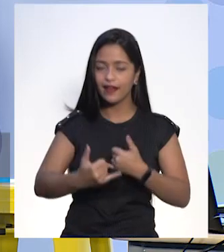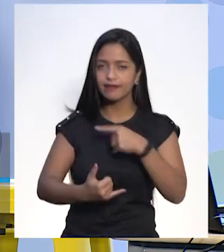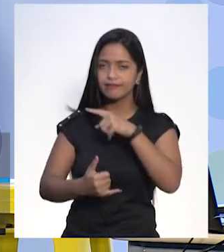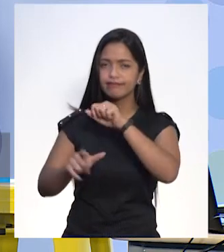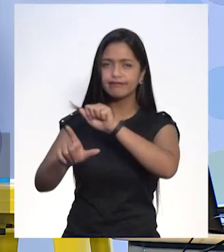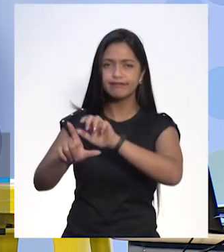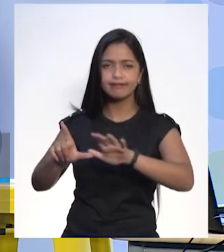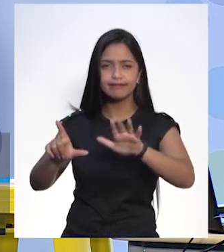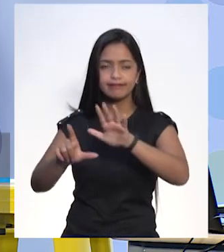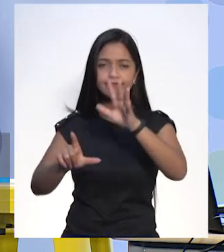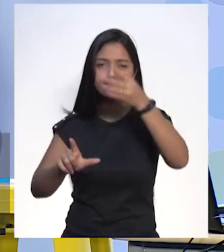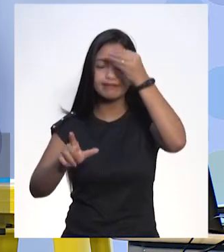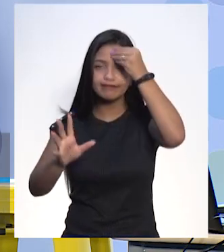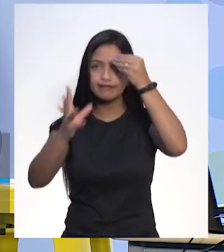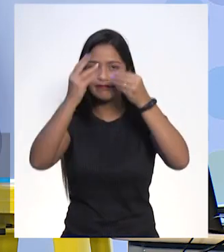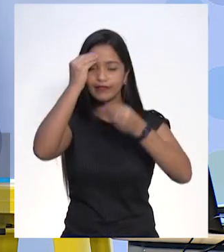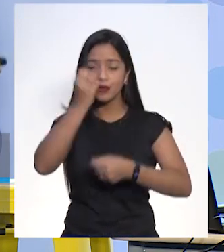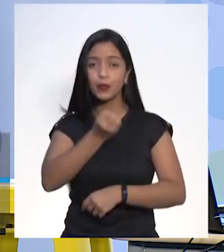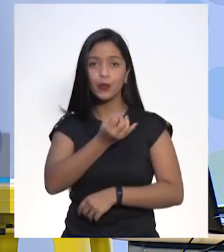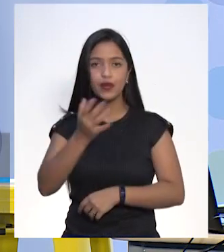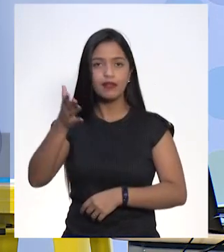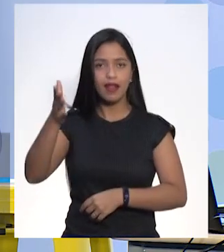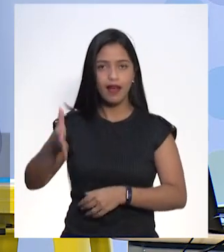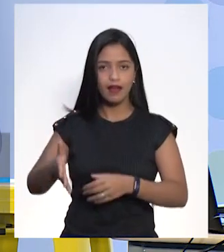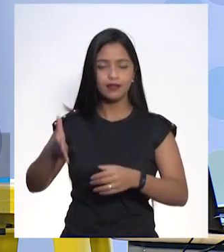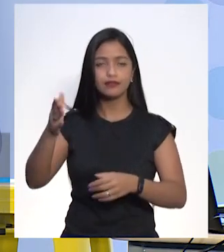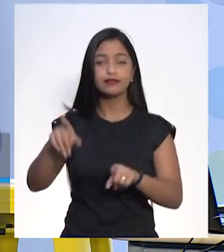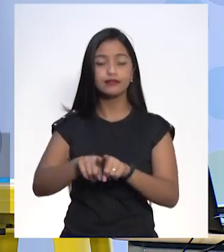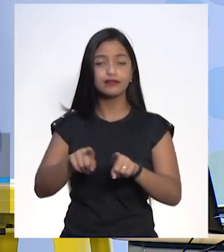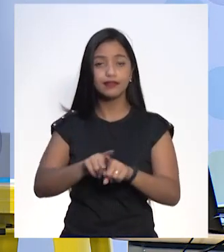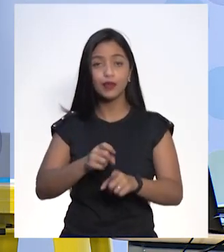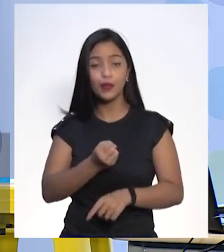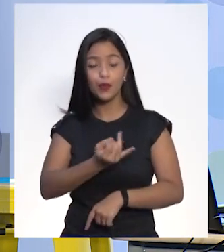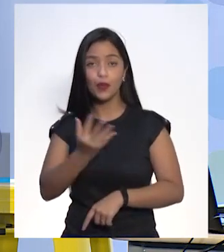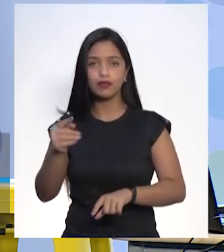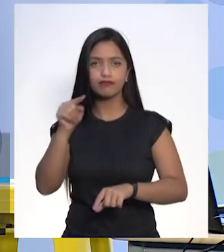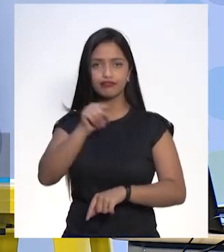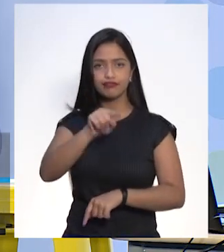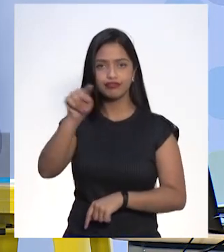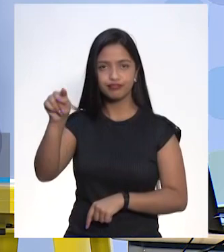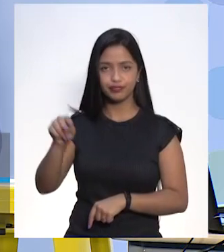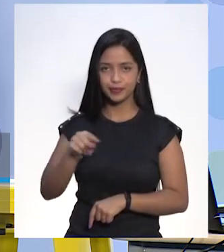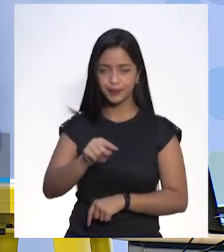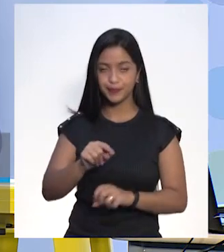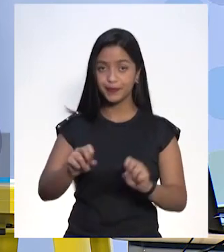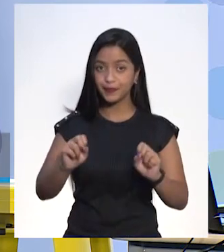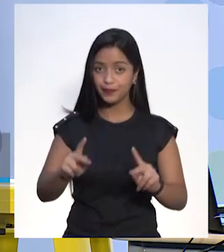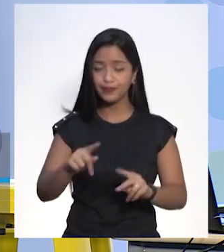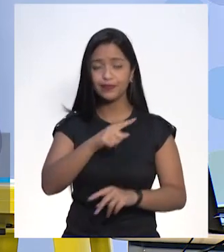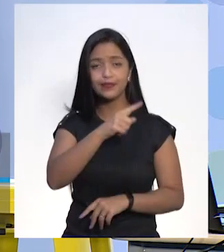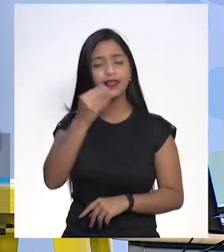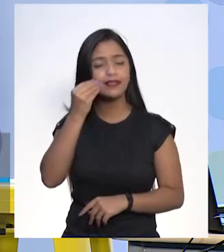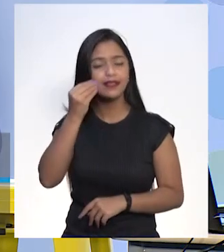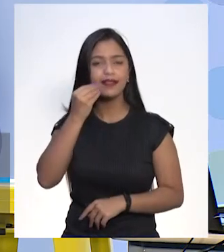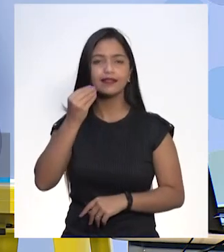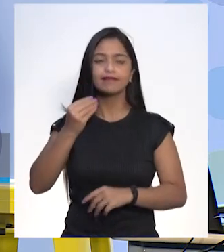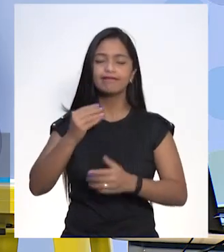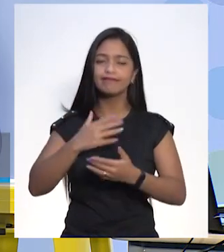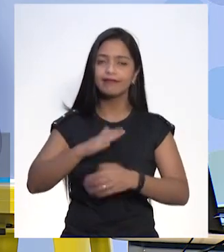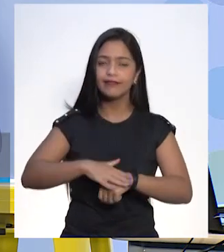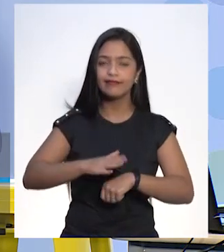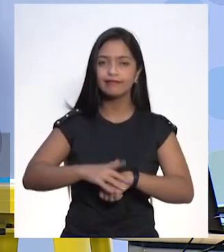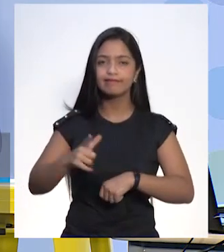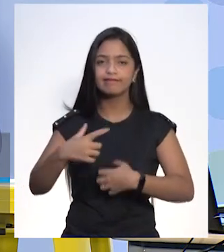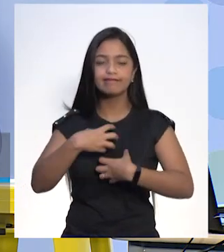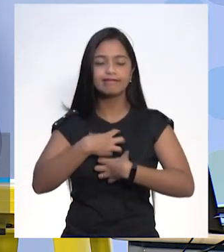número de lados e número de vértices, né? Se puder fazer isso descontraidamente, né, com prazer, né? A verdade é